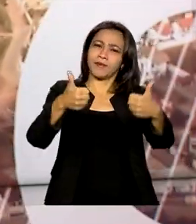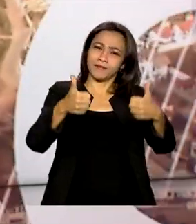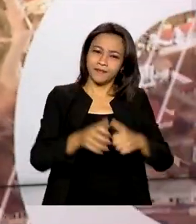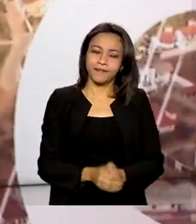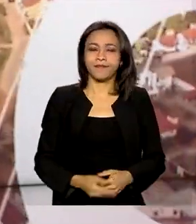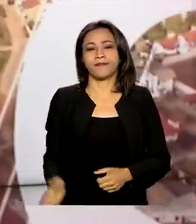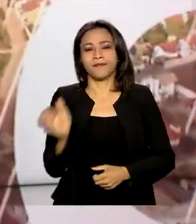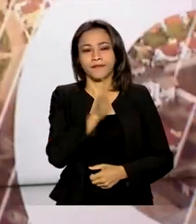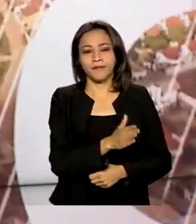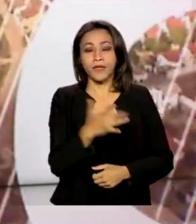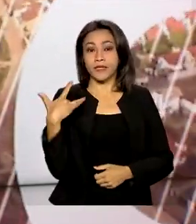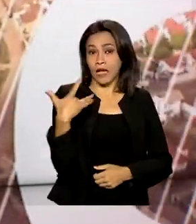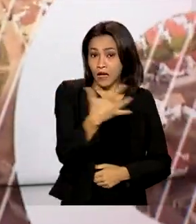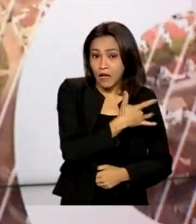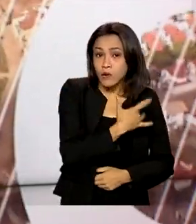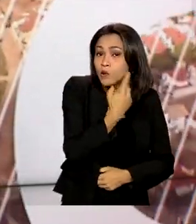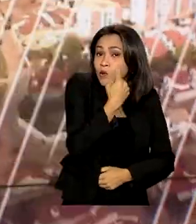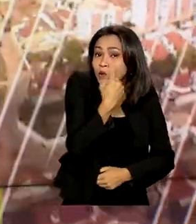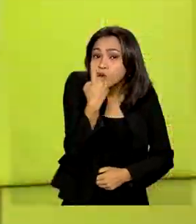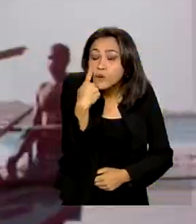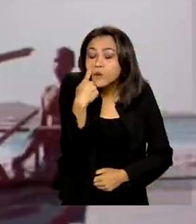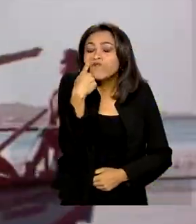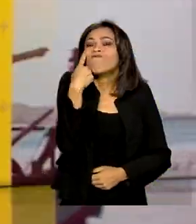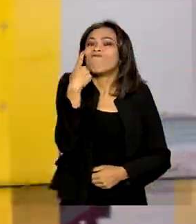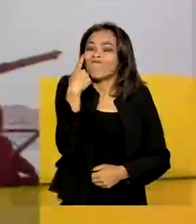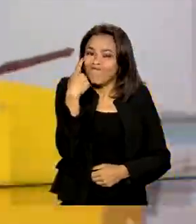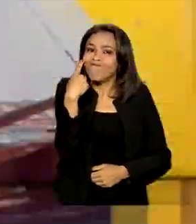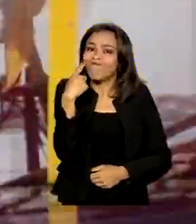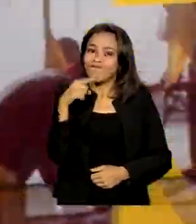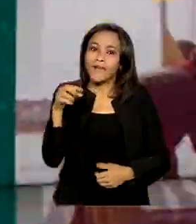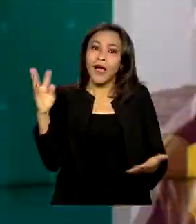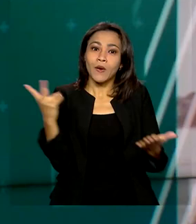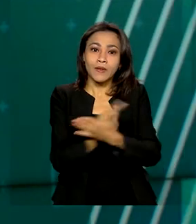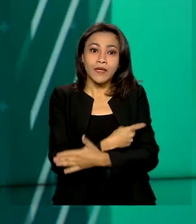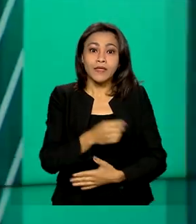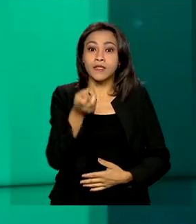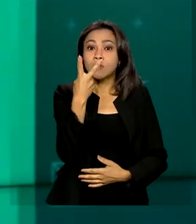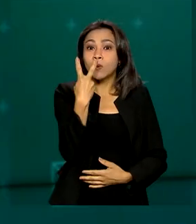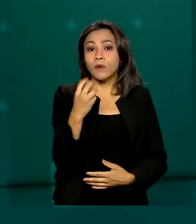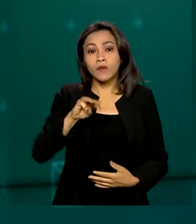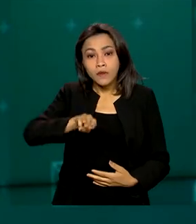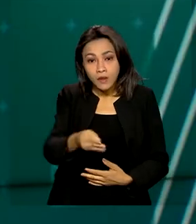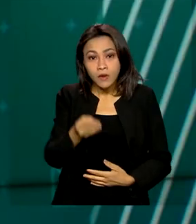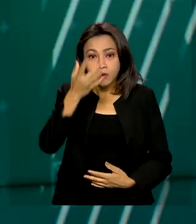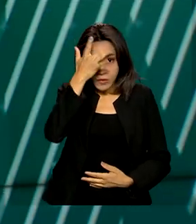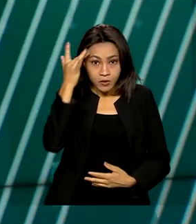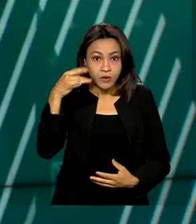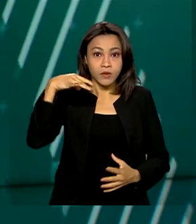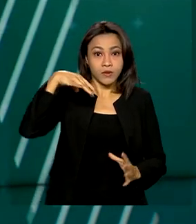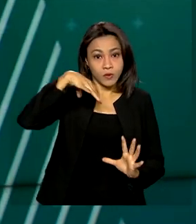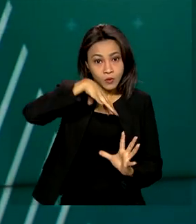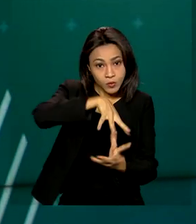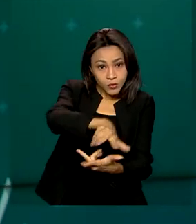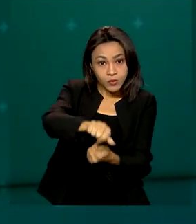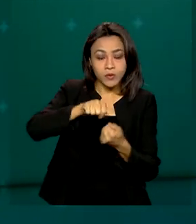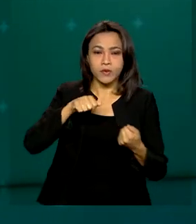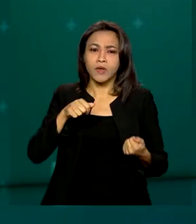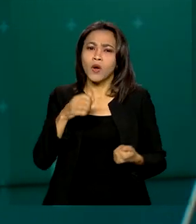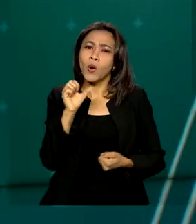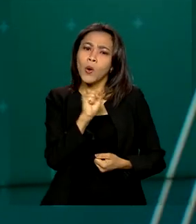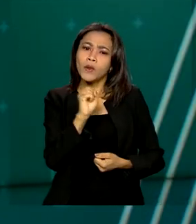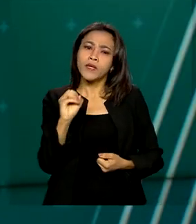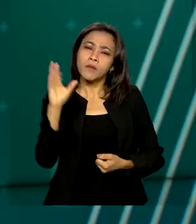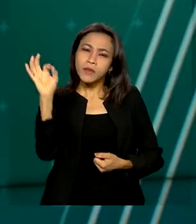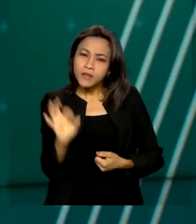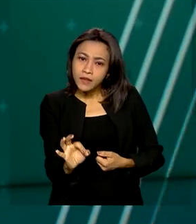e a saúde dos olhos é uma questão que atinge mais de dois milhões de pessoas ao redor do mundo só que em oitenta por cento as